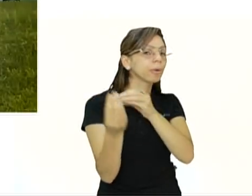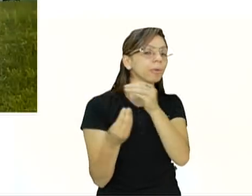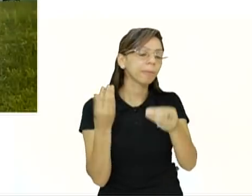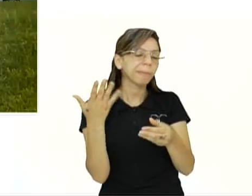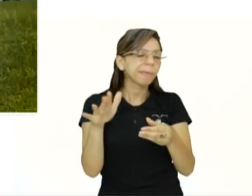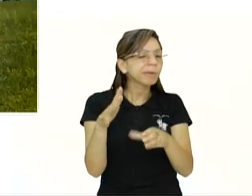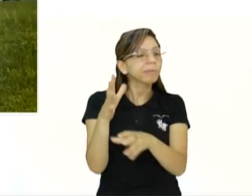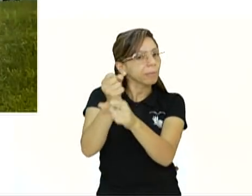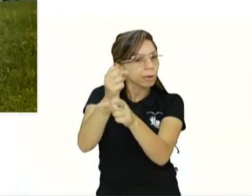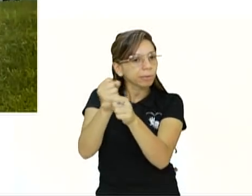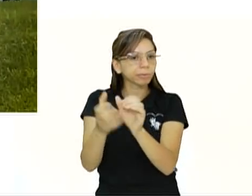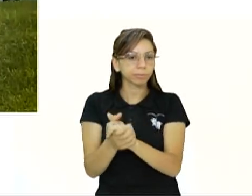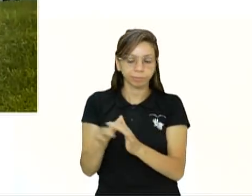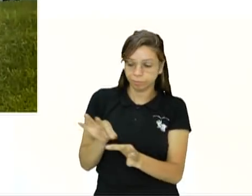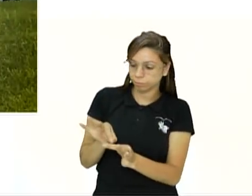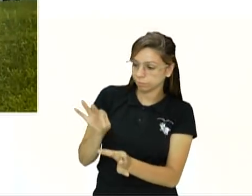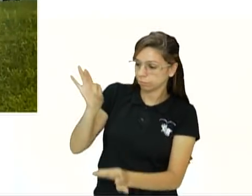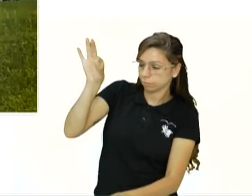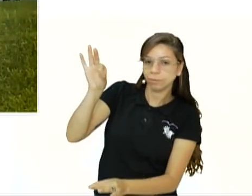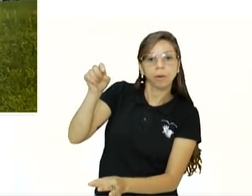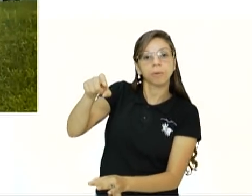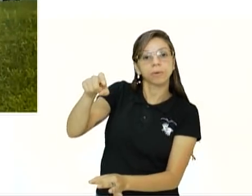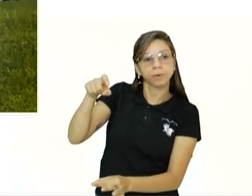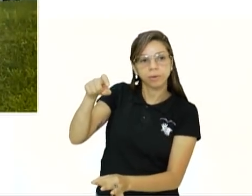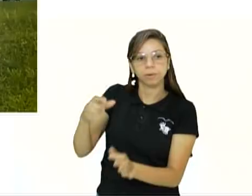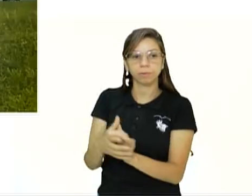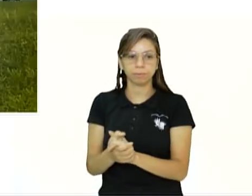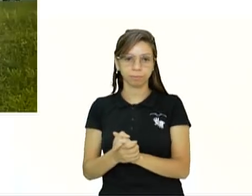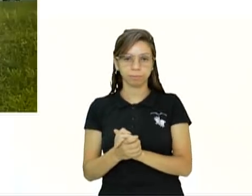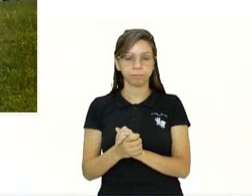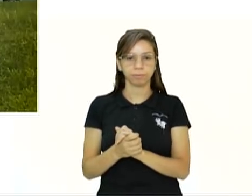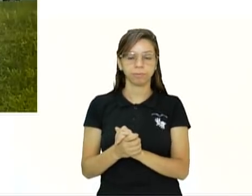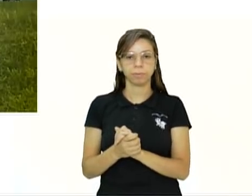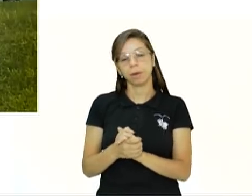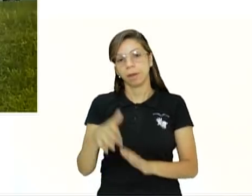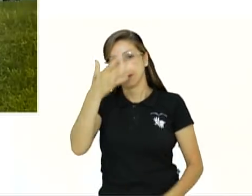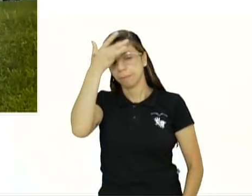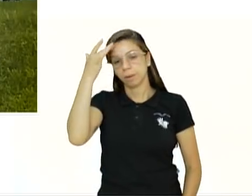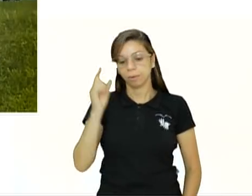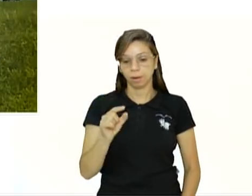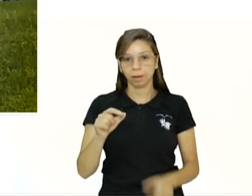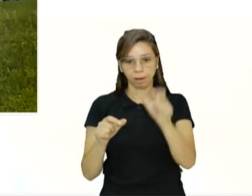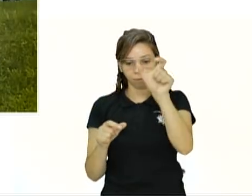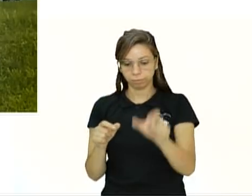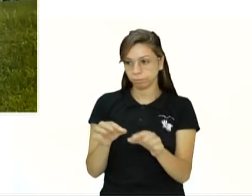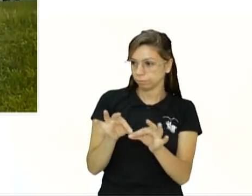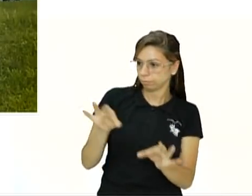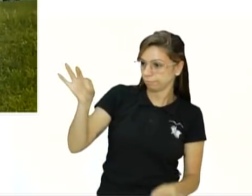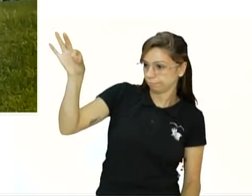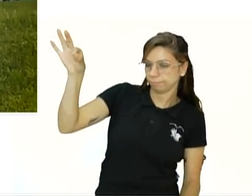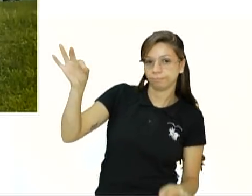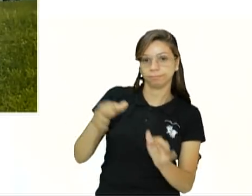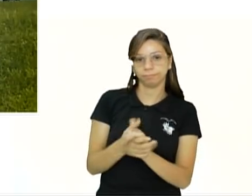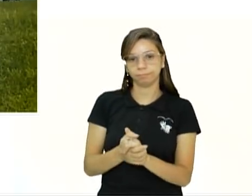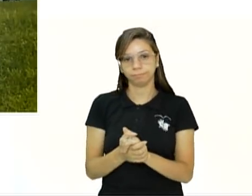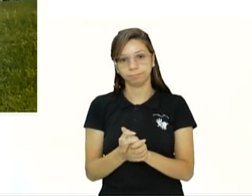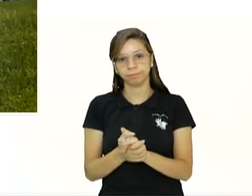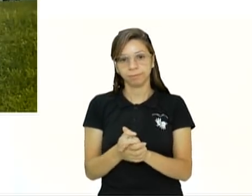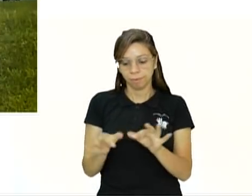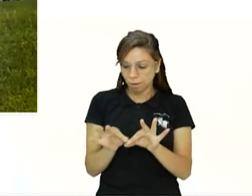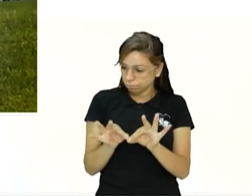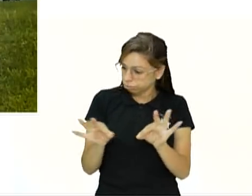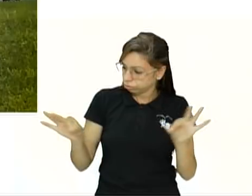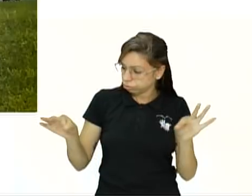tá? A altura da chaminé aqui nós chamamos de X e tem a altura de quem estava medindo, que é 1,40 m. Ele estava a 20 metros de